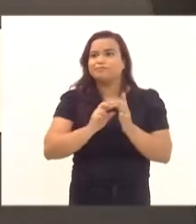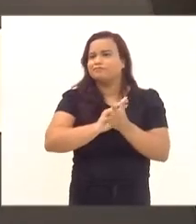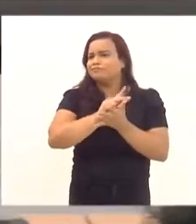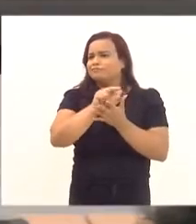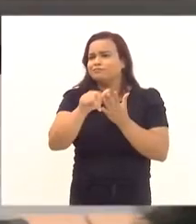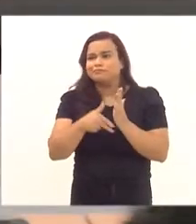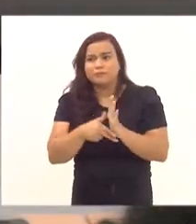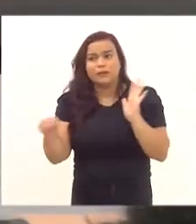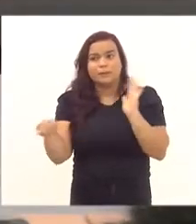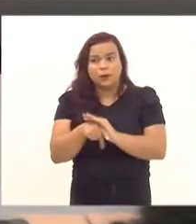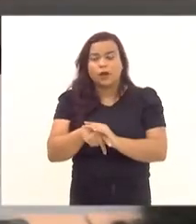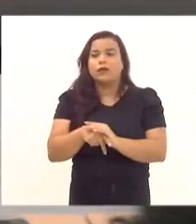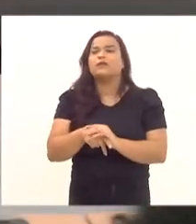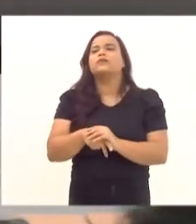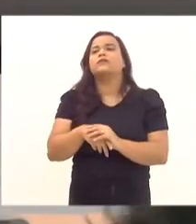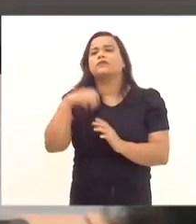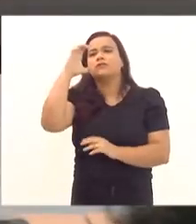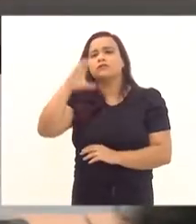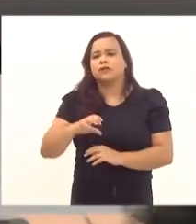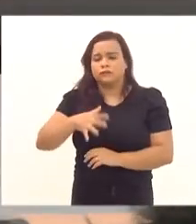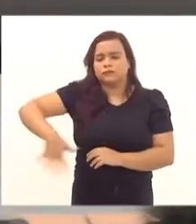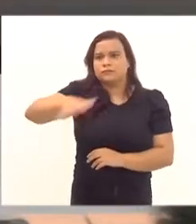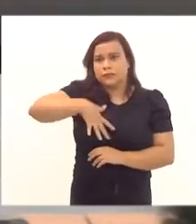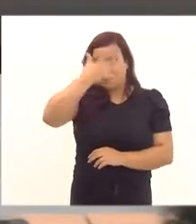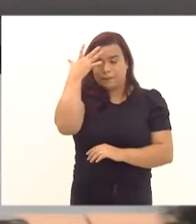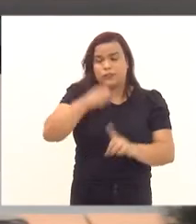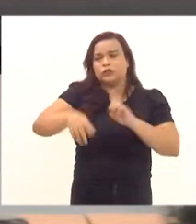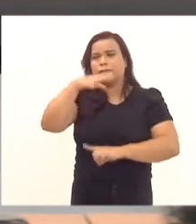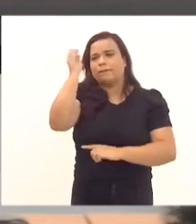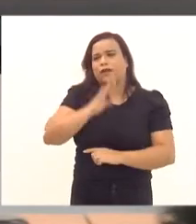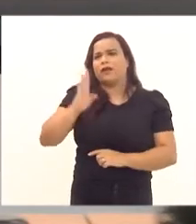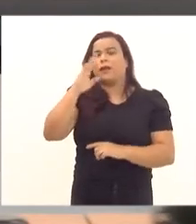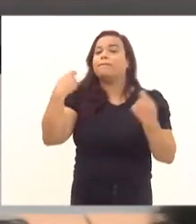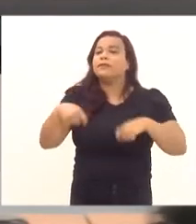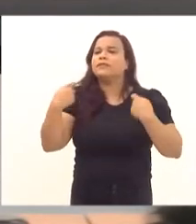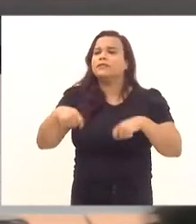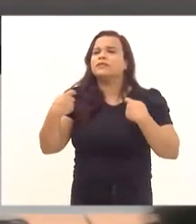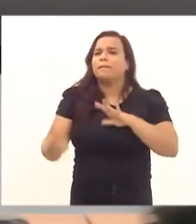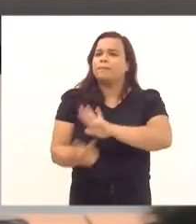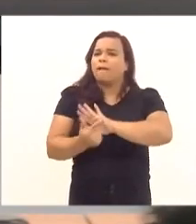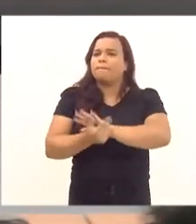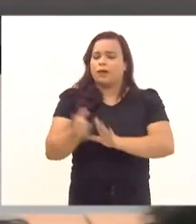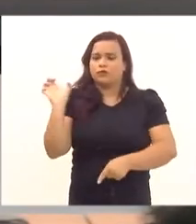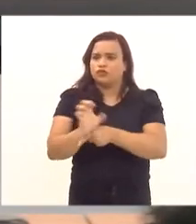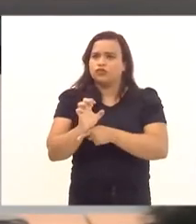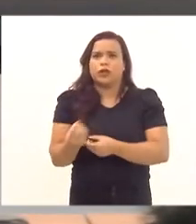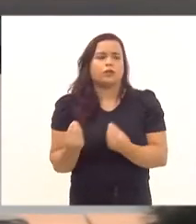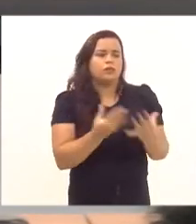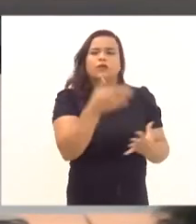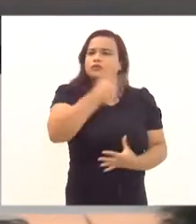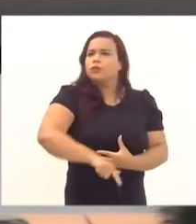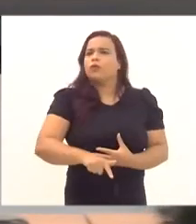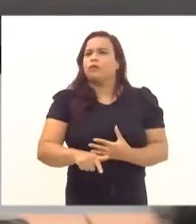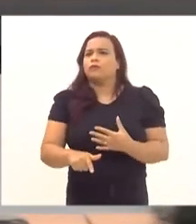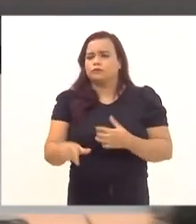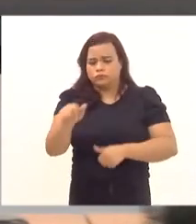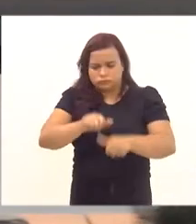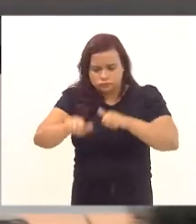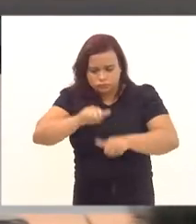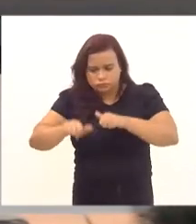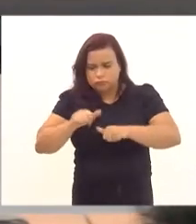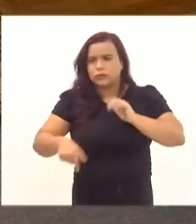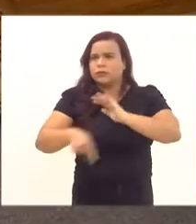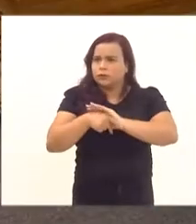civilizatórios no contexto da sociedade brasileira tem que restaurar o papel do estado temos que restaurar agenda de direito e tenho que restaurar